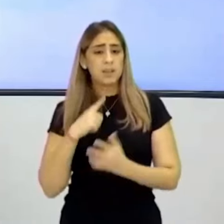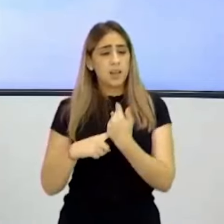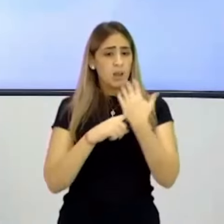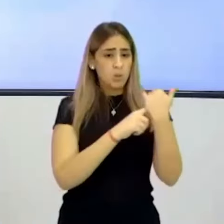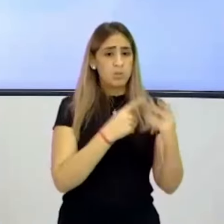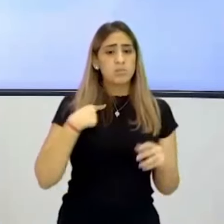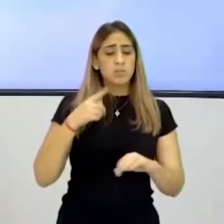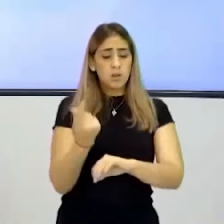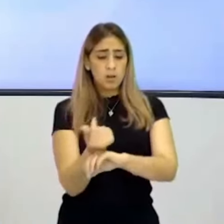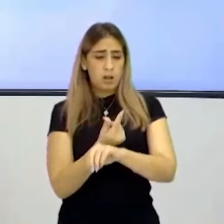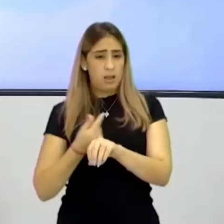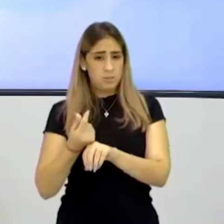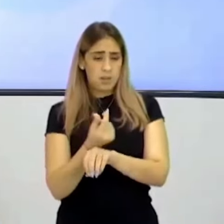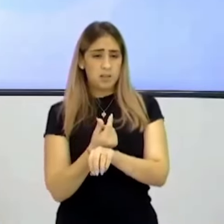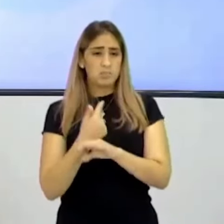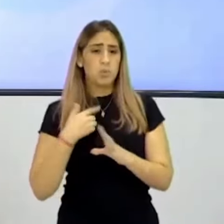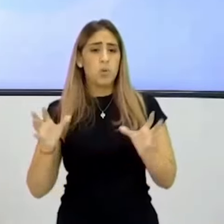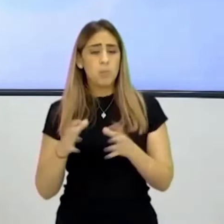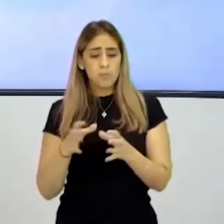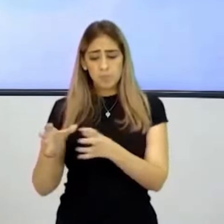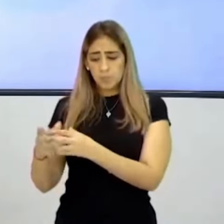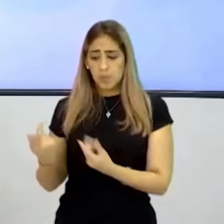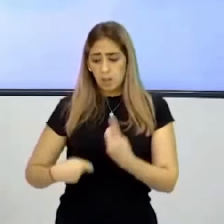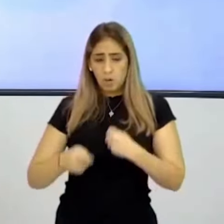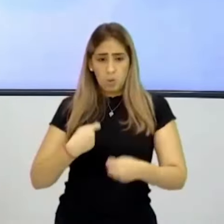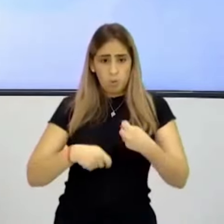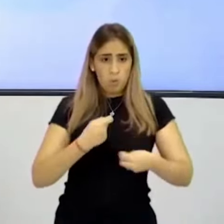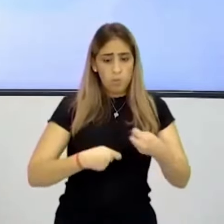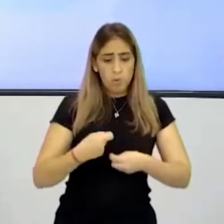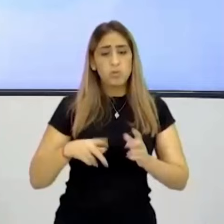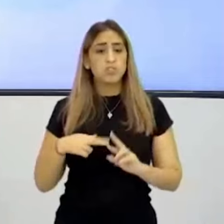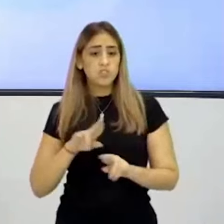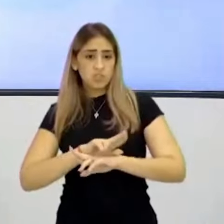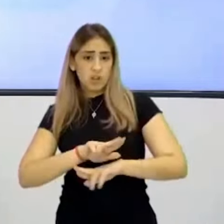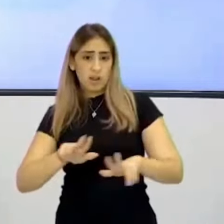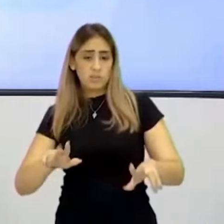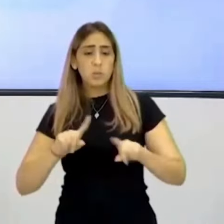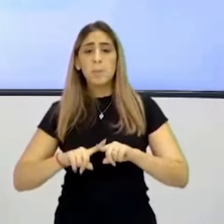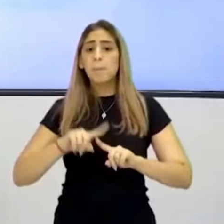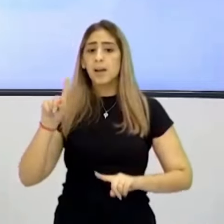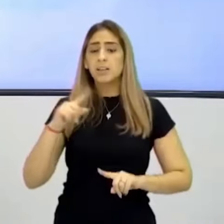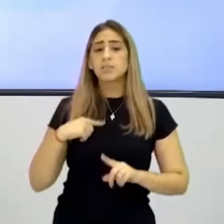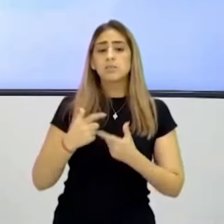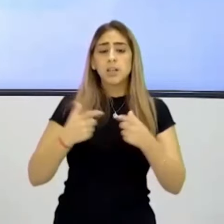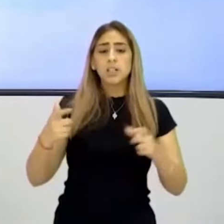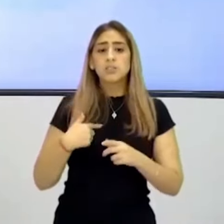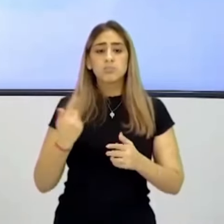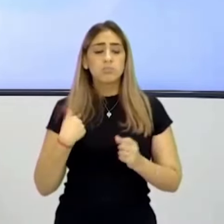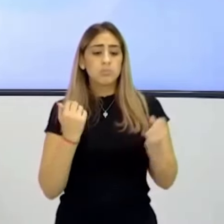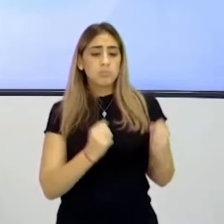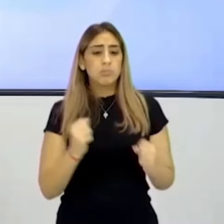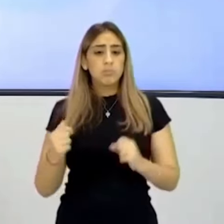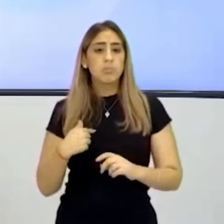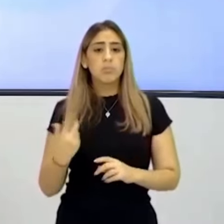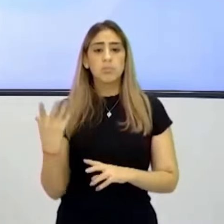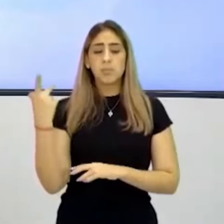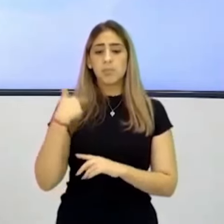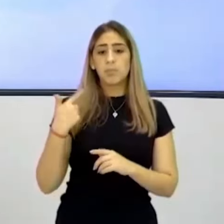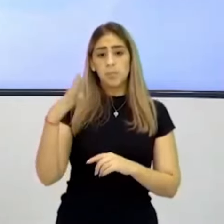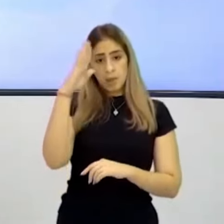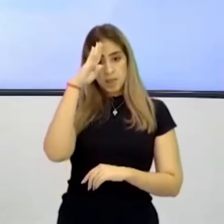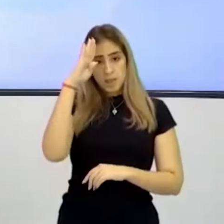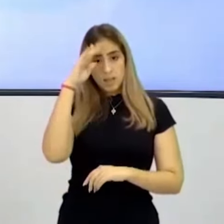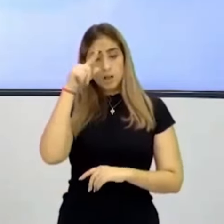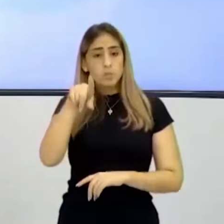do capitalismo, blocos econômicos diversos, mas grande potência militar bélica dos Estados